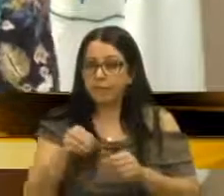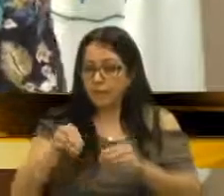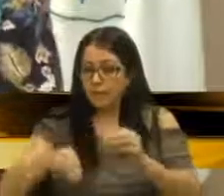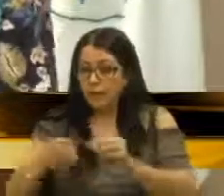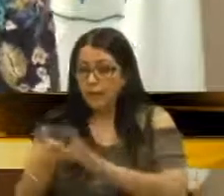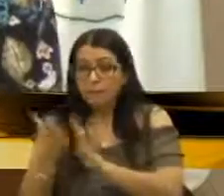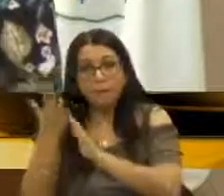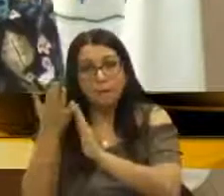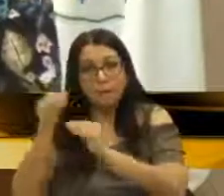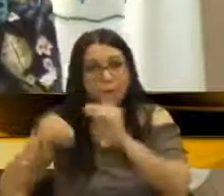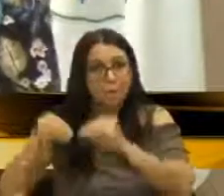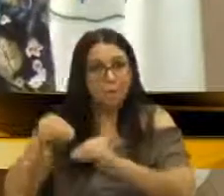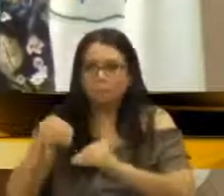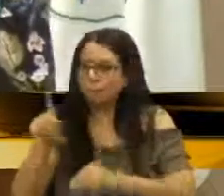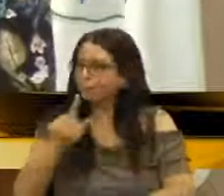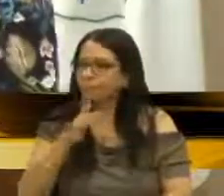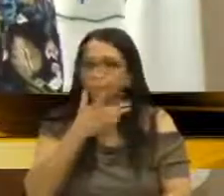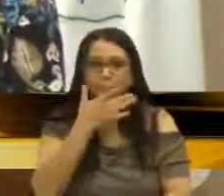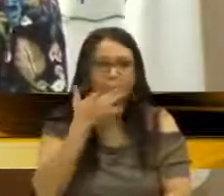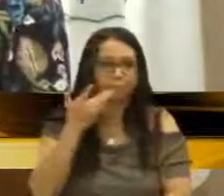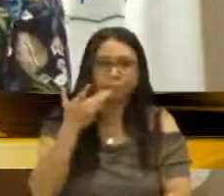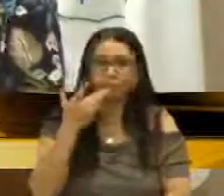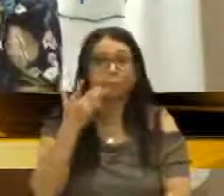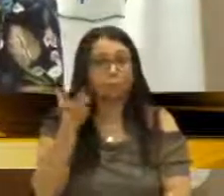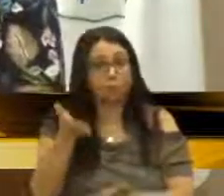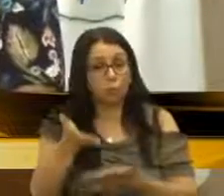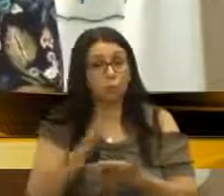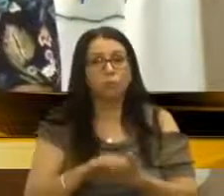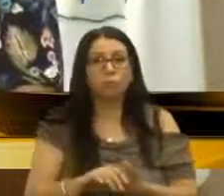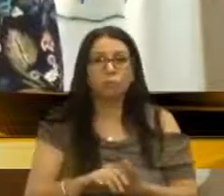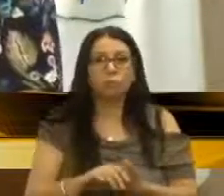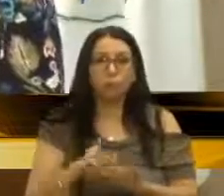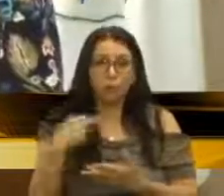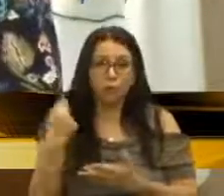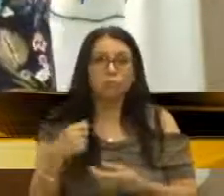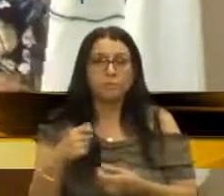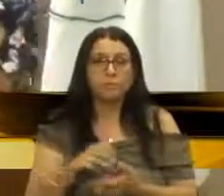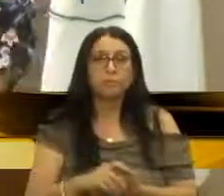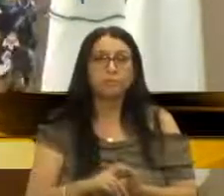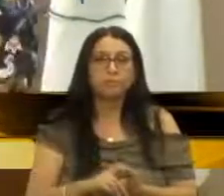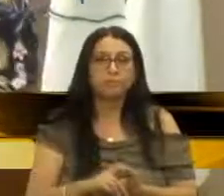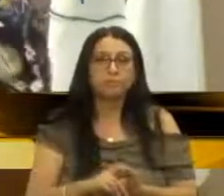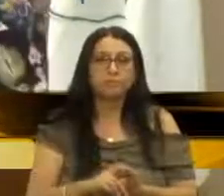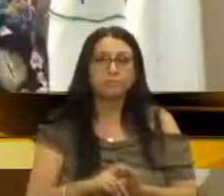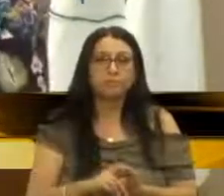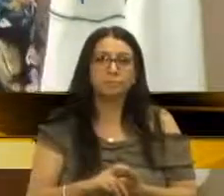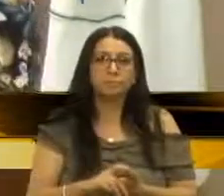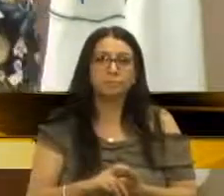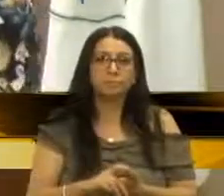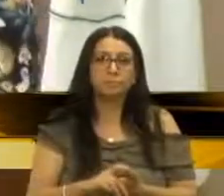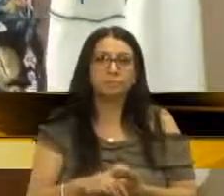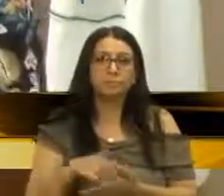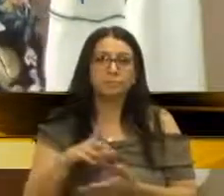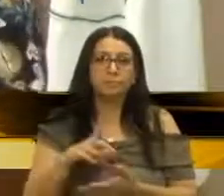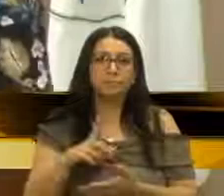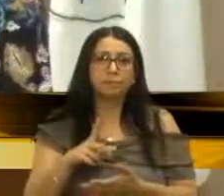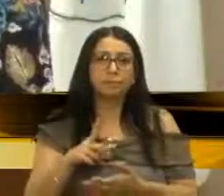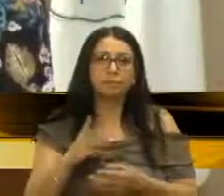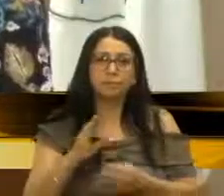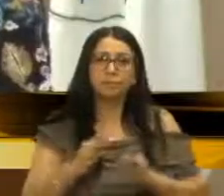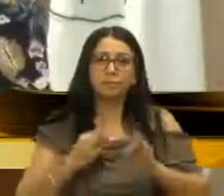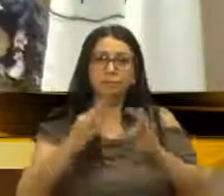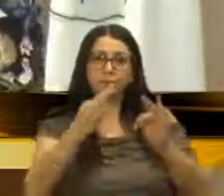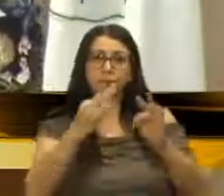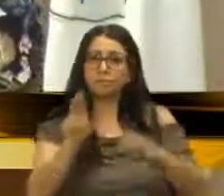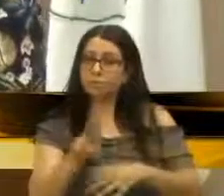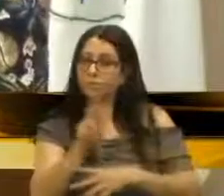como a gente diz não é paz então hoje nós precisamos temos as nossas tecnologias nós temos que usar